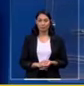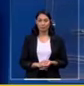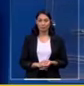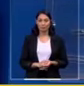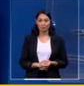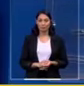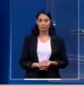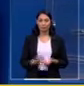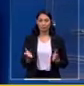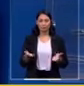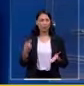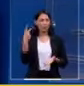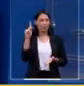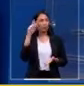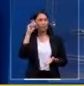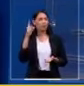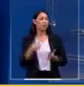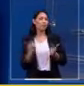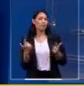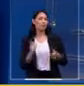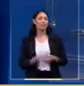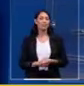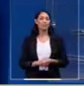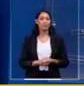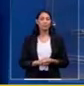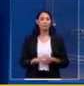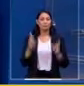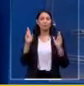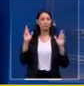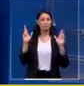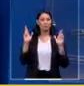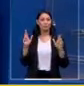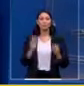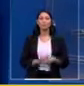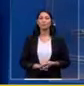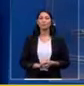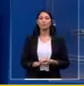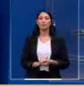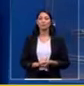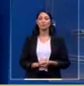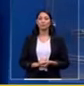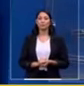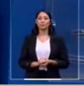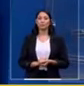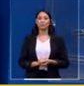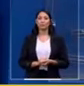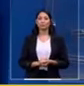Será que hoje é o seu dia de sorte? Estamos na torcida. Lá vem mais uma bola.